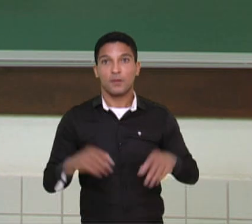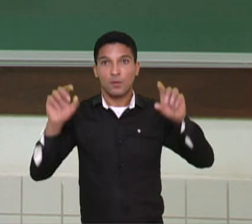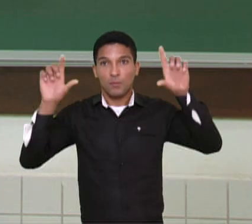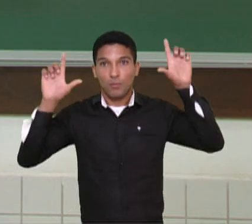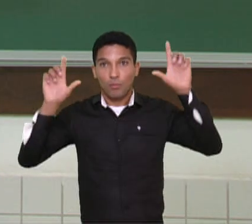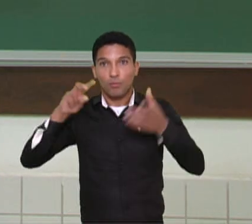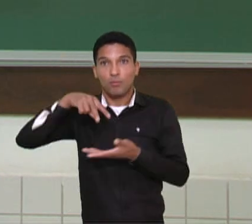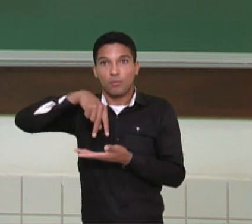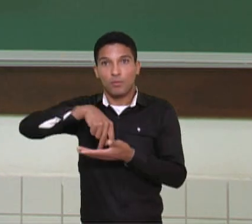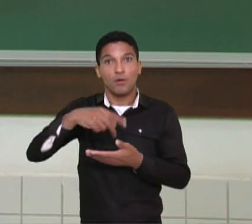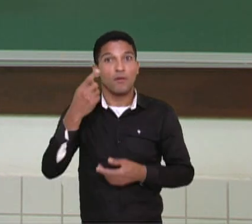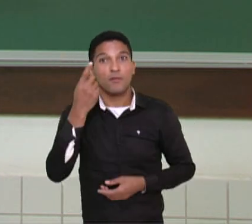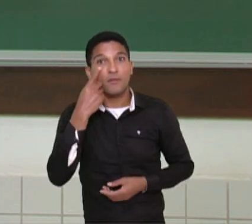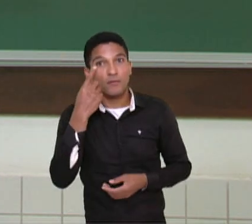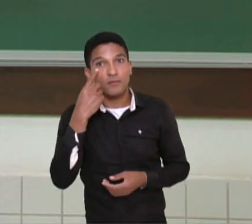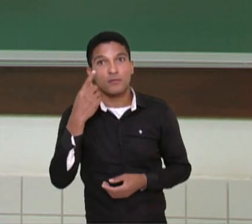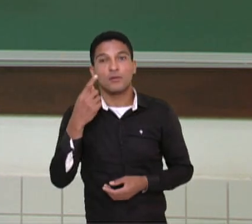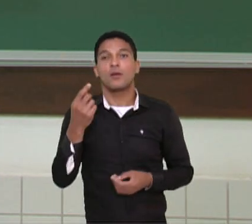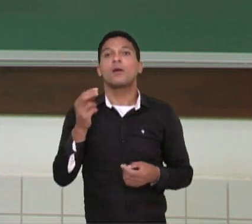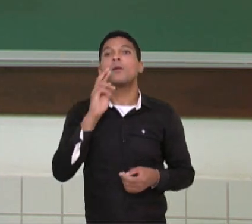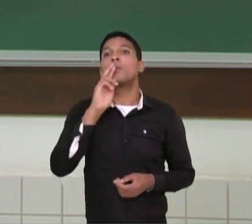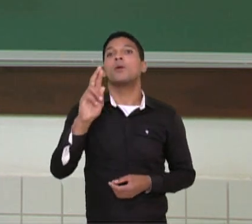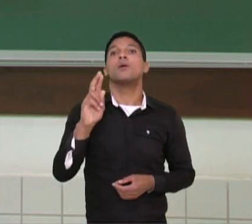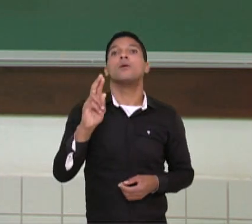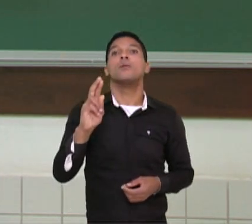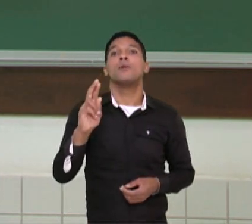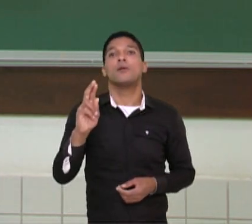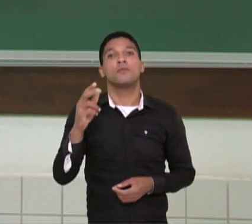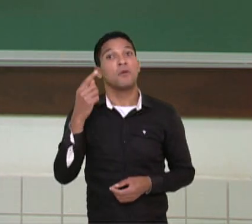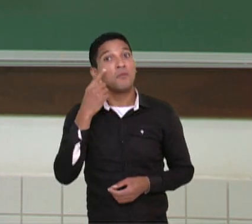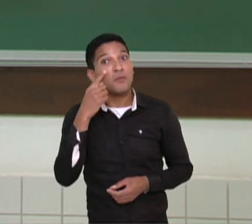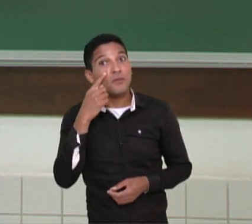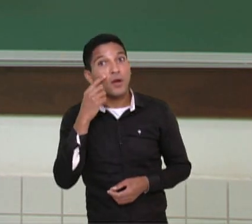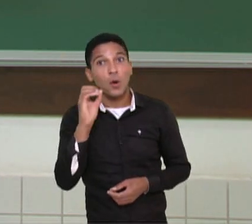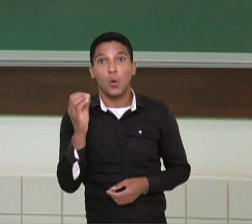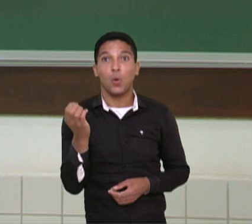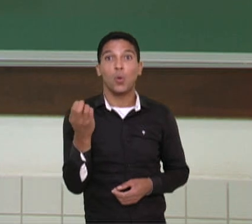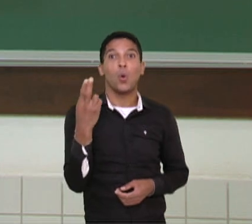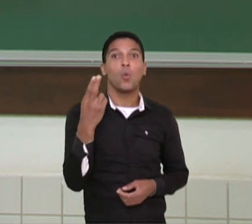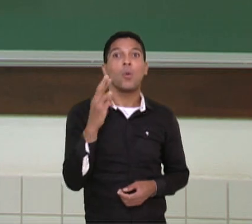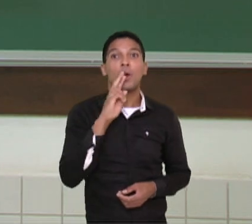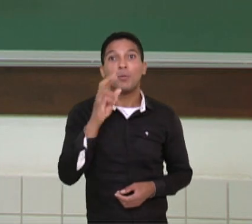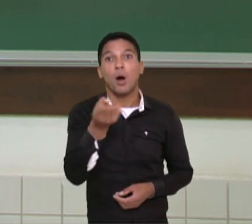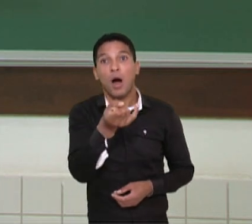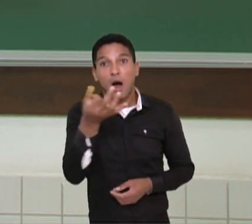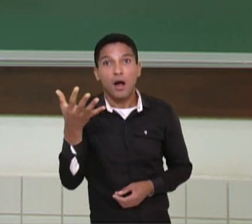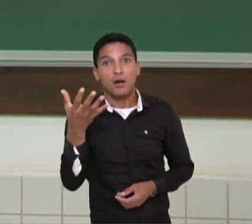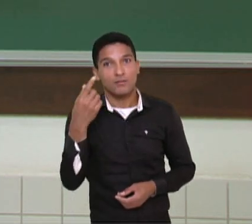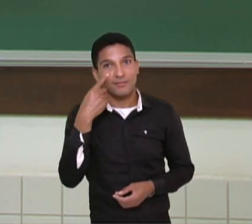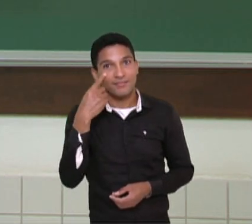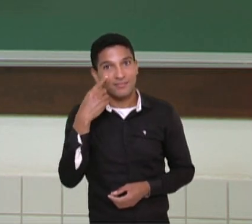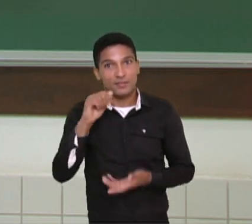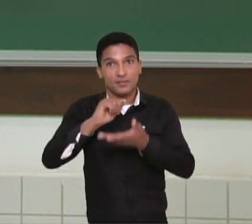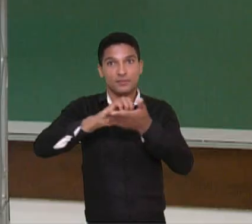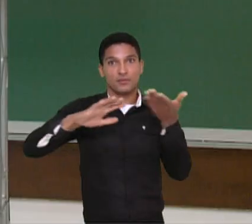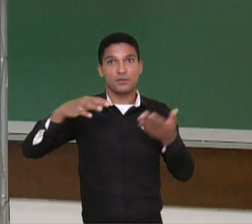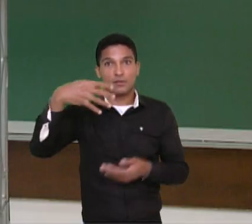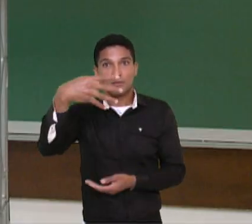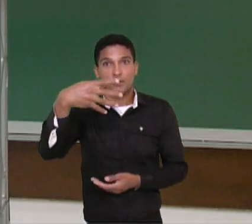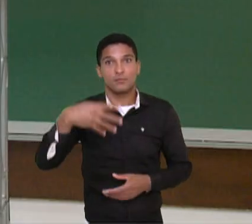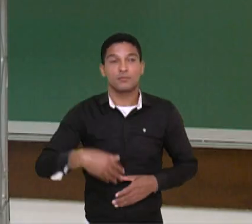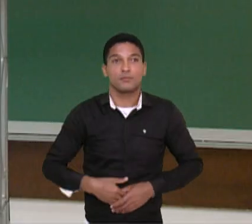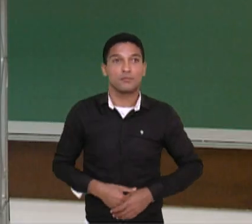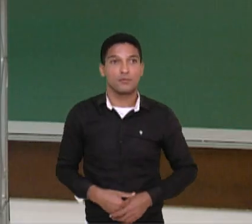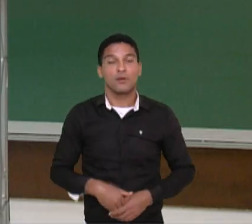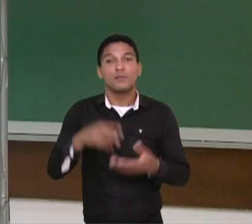Voltamos, galera. Vamos lá, então, ver qual é a resposta ou as respostas da nossa atividade 4. Vamos lá? Leia